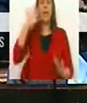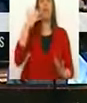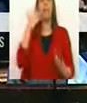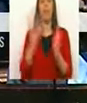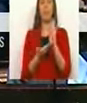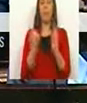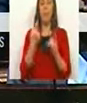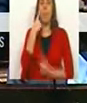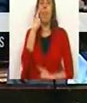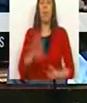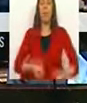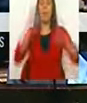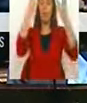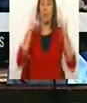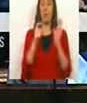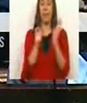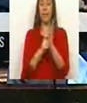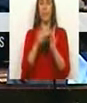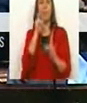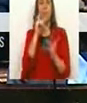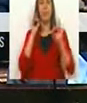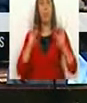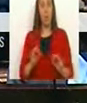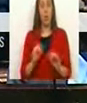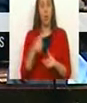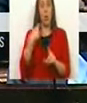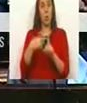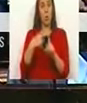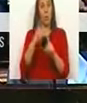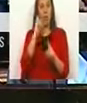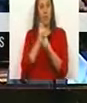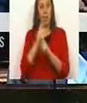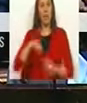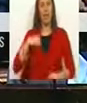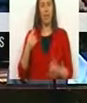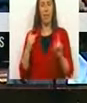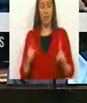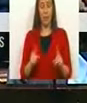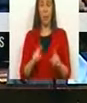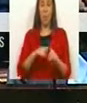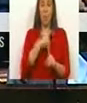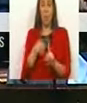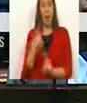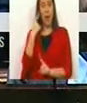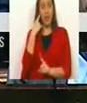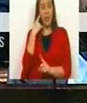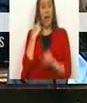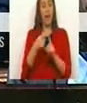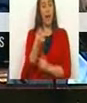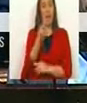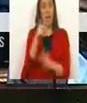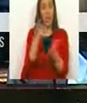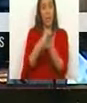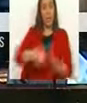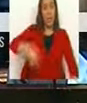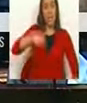plásticos, reconhecendo finalmente que esse aspecto foi assegurado pelo sucesso da fiscalidade verde. Um ano depois da introdução da taxa